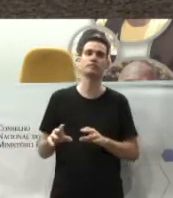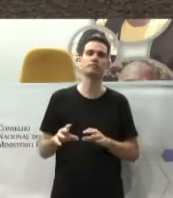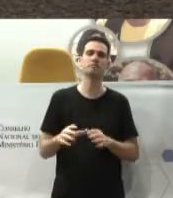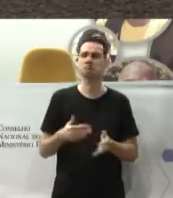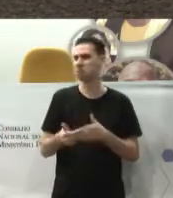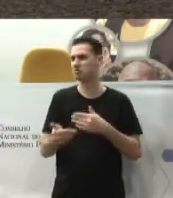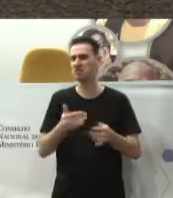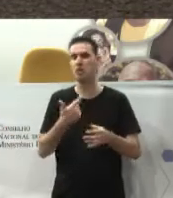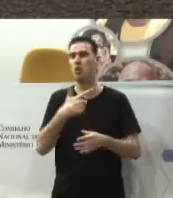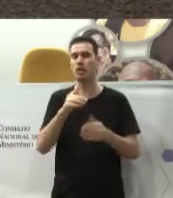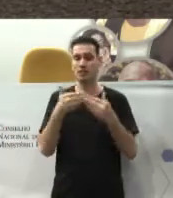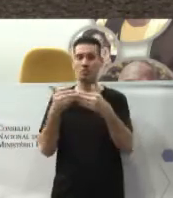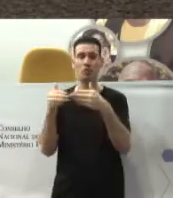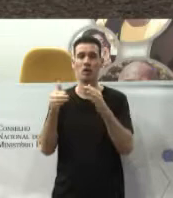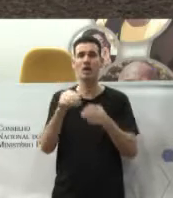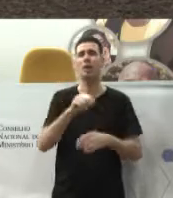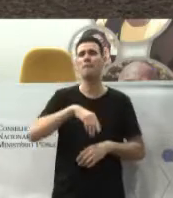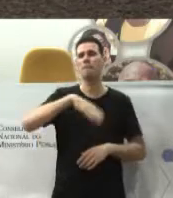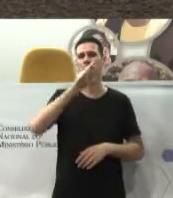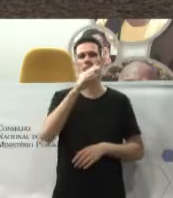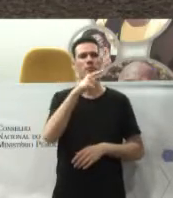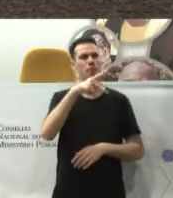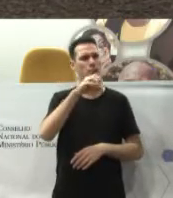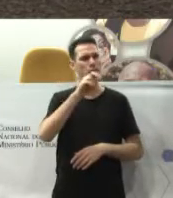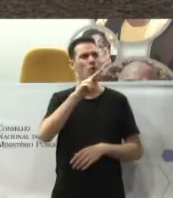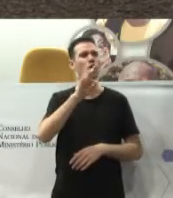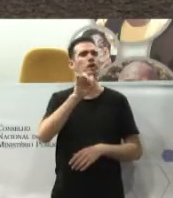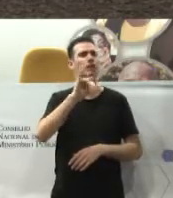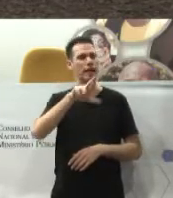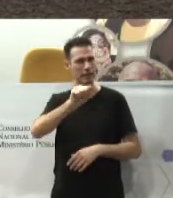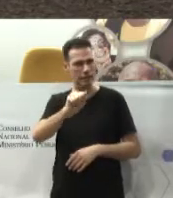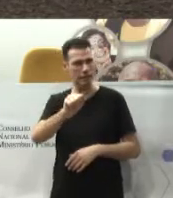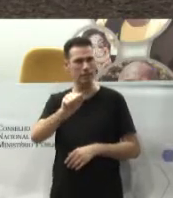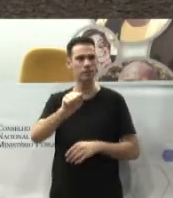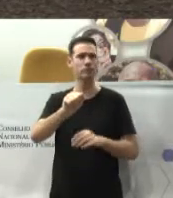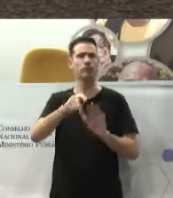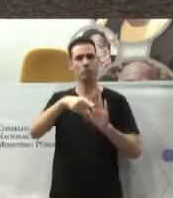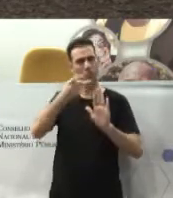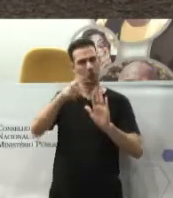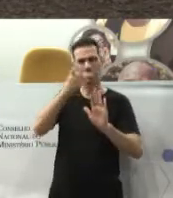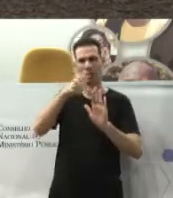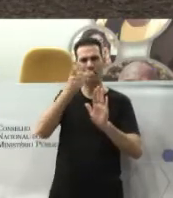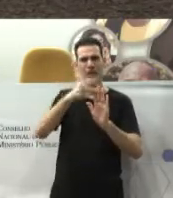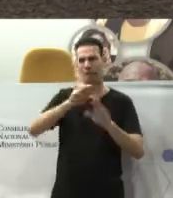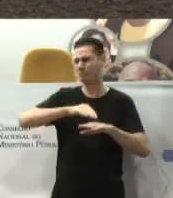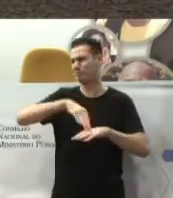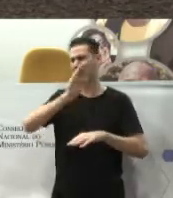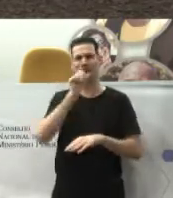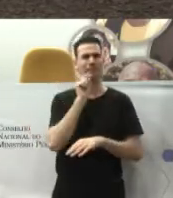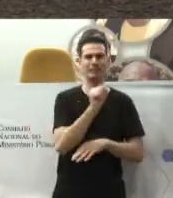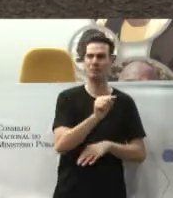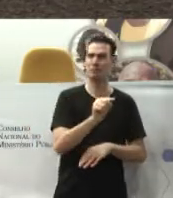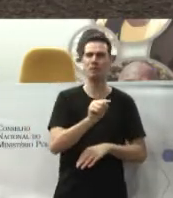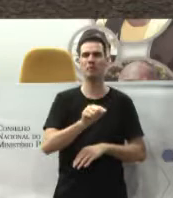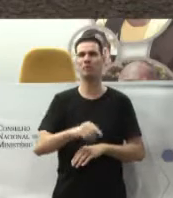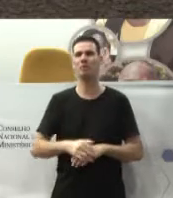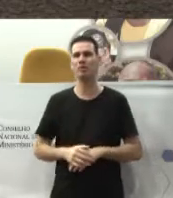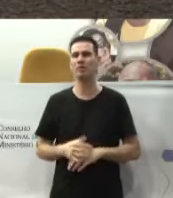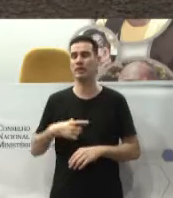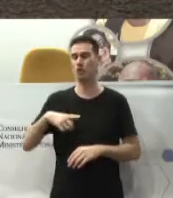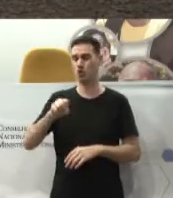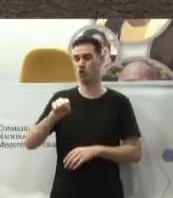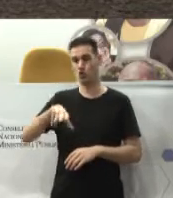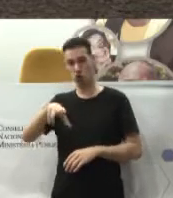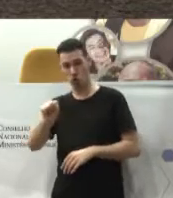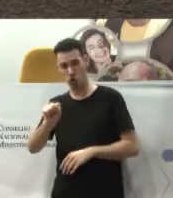mil portarias, porque era um cipoal legislativo, ninguém sabia o que estava em vigor ou não. O SUS é basicamente